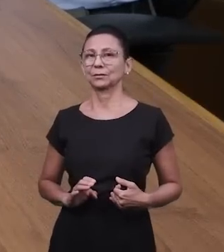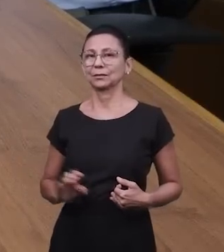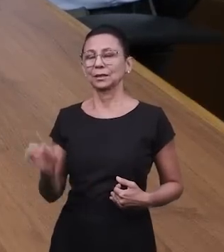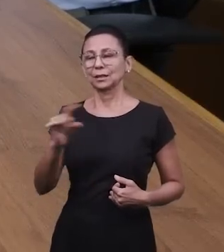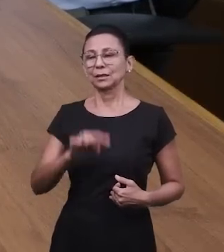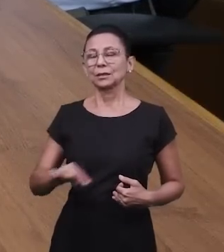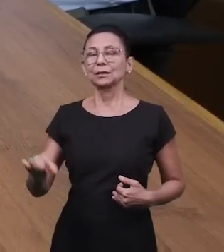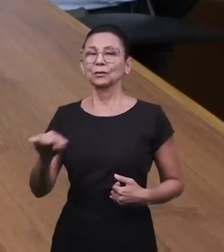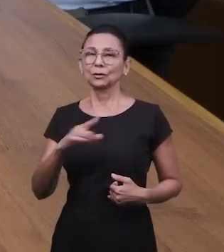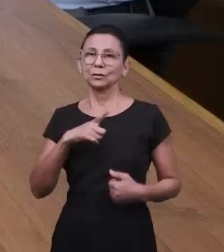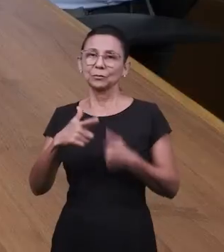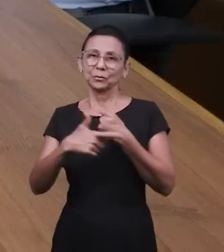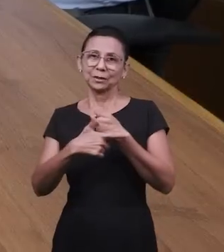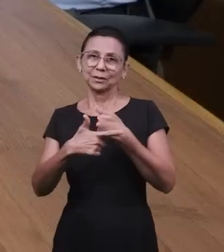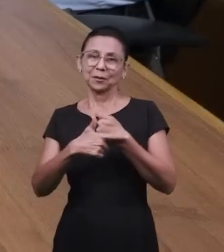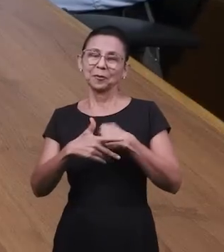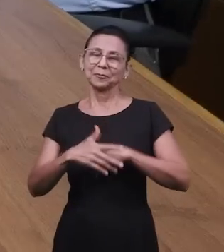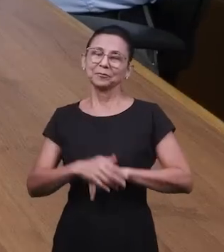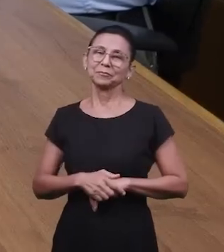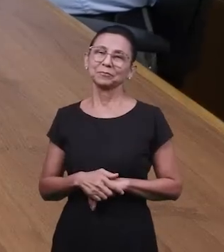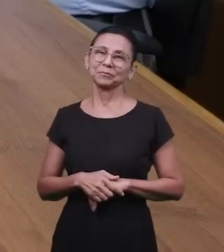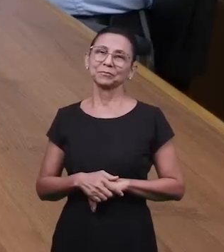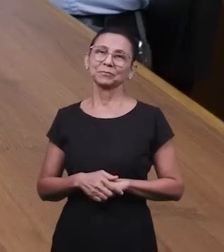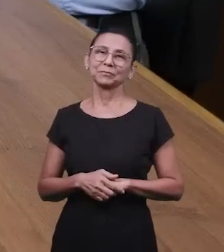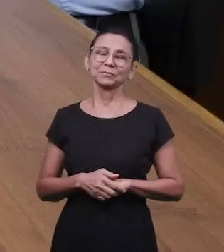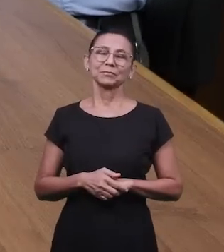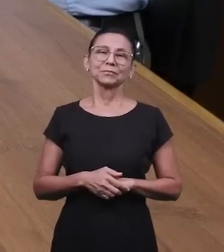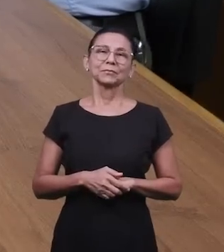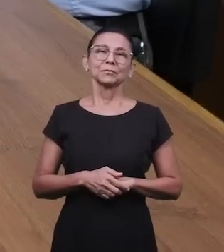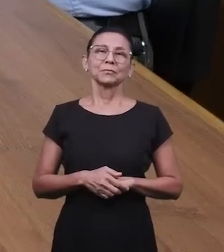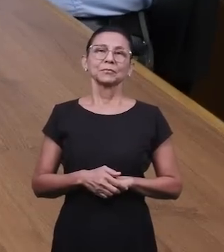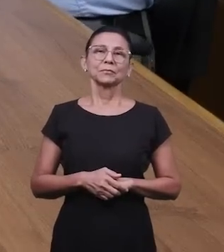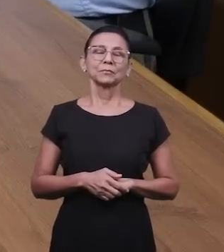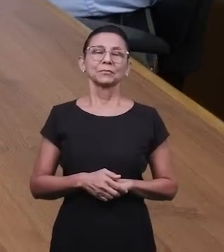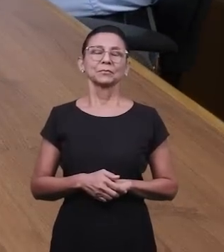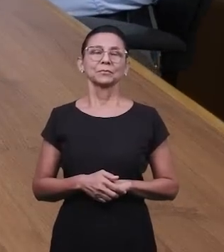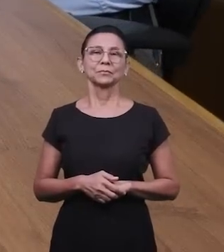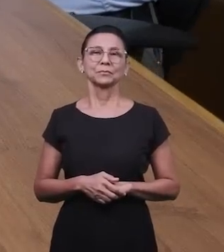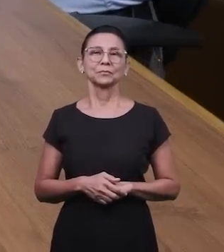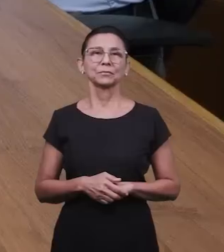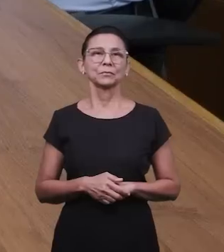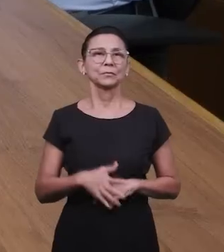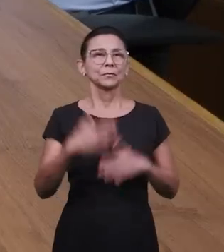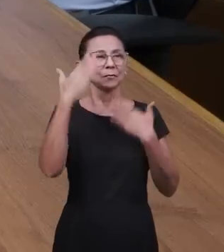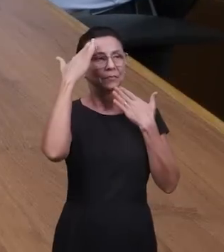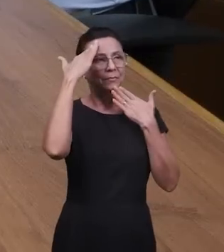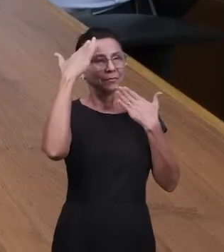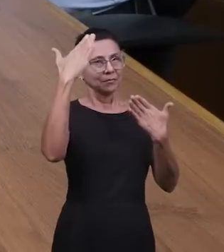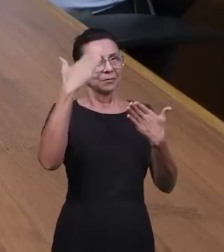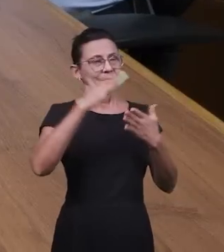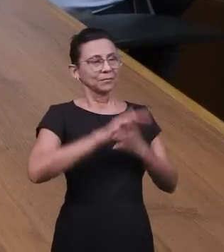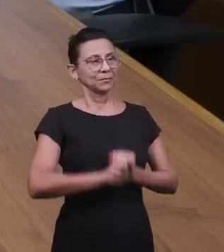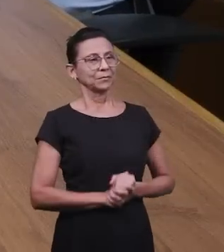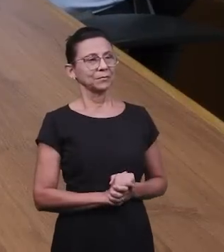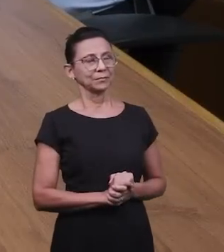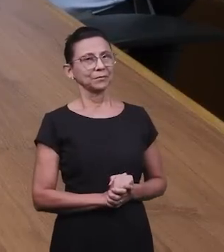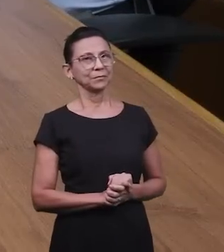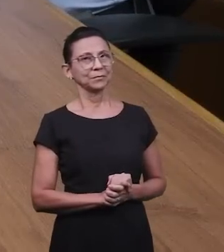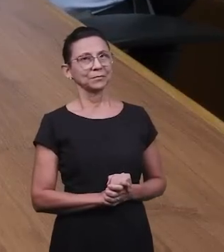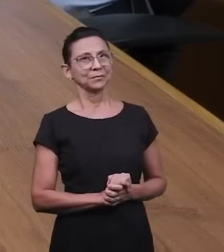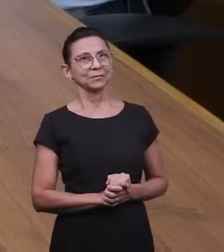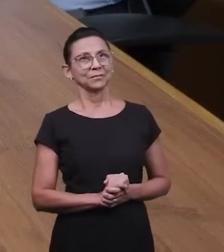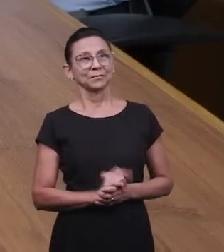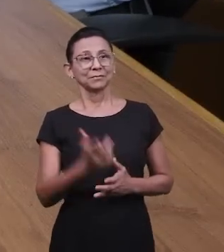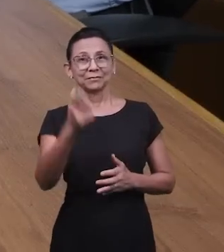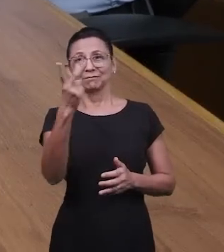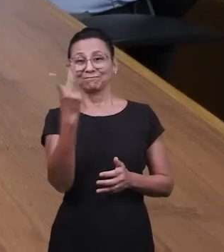você. É a comunhão, a bênção da comunhão. Diniz, quero te agradecer. estarmos juntos, né, e tratarmos desse assunto. Estarmos em